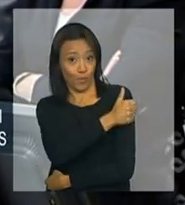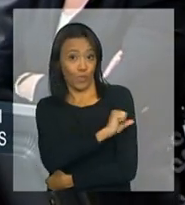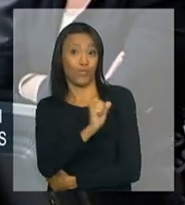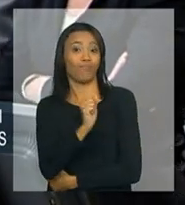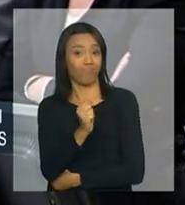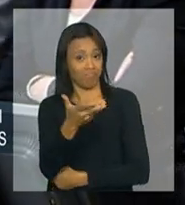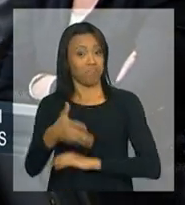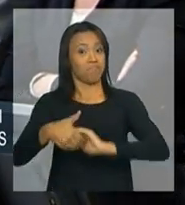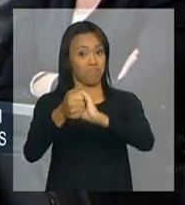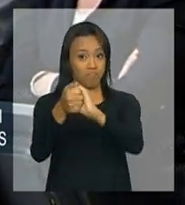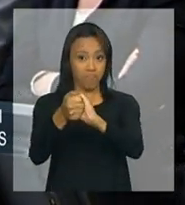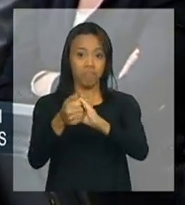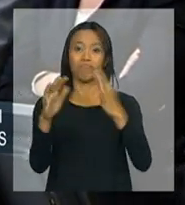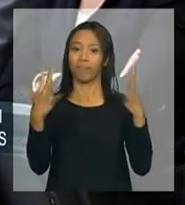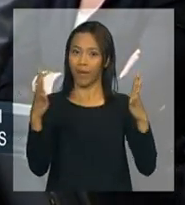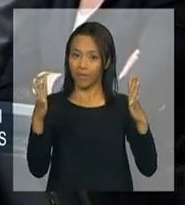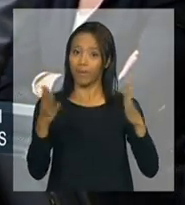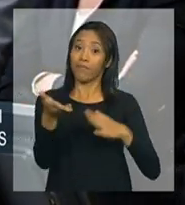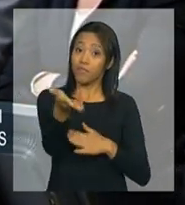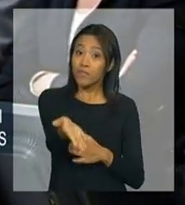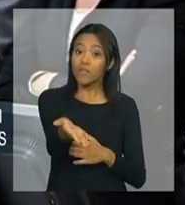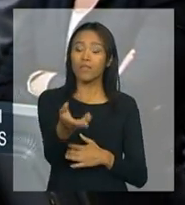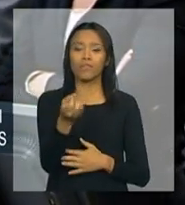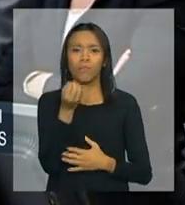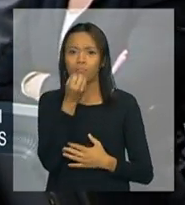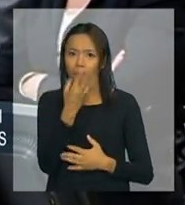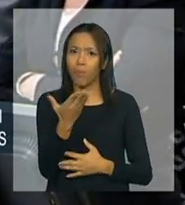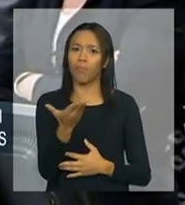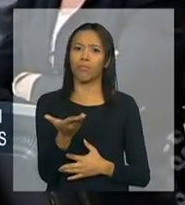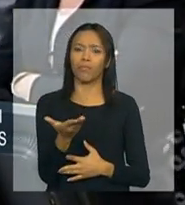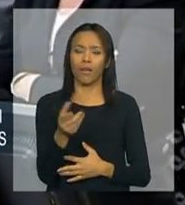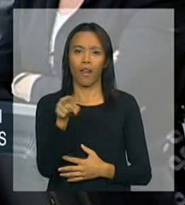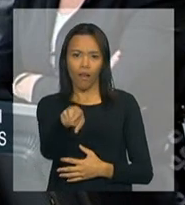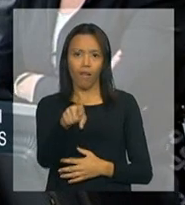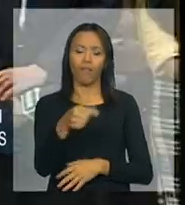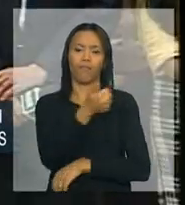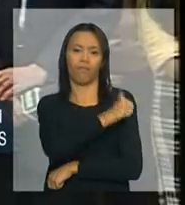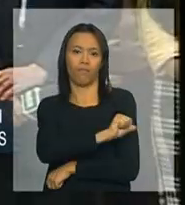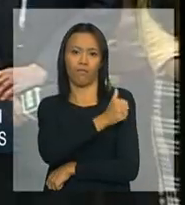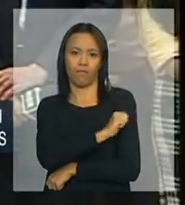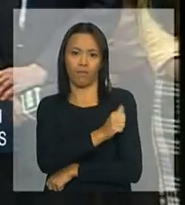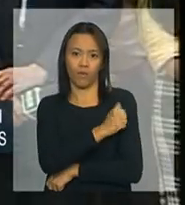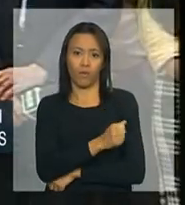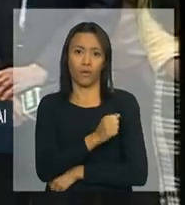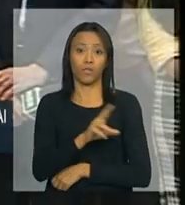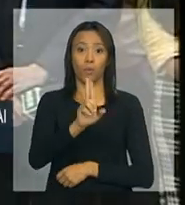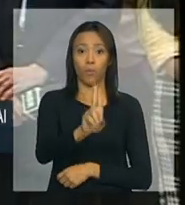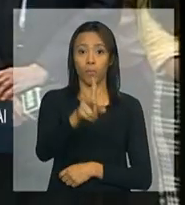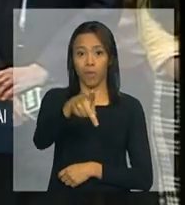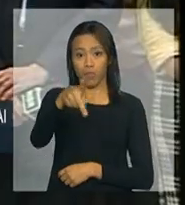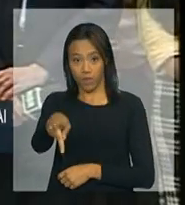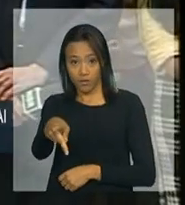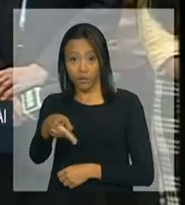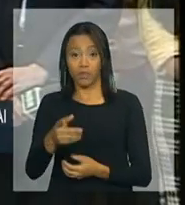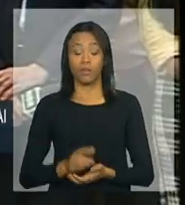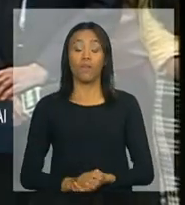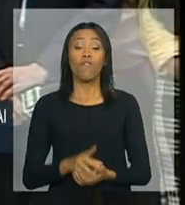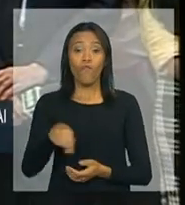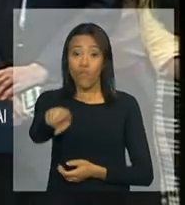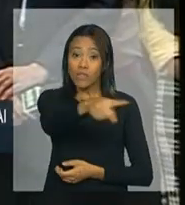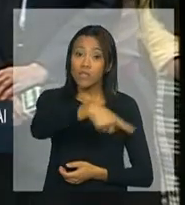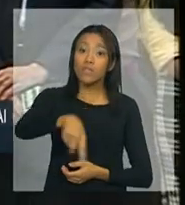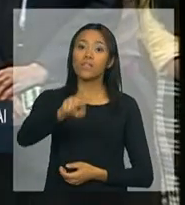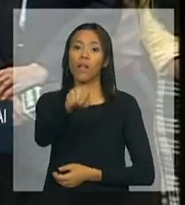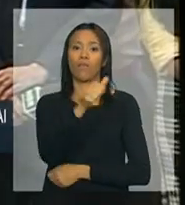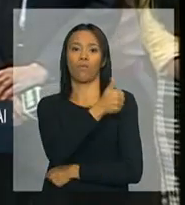de parabéns, vocês deram grandes passos aí no Rio de Janeiro, com as UPPs, né? Vocês